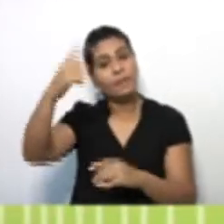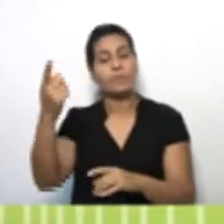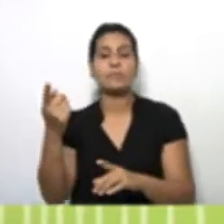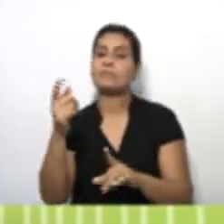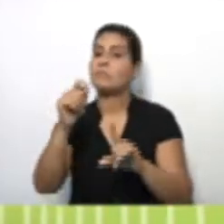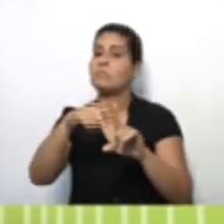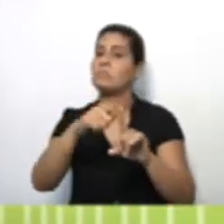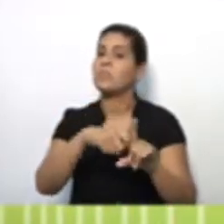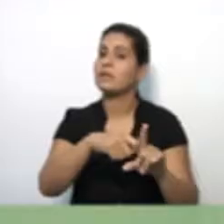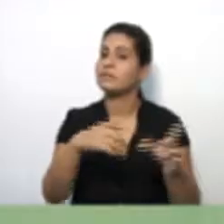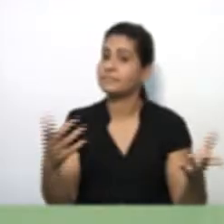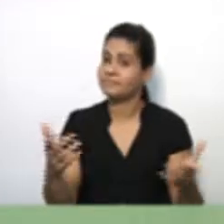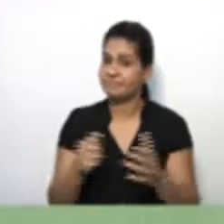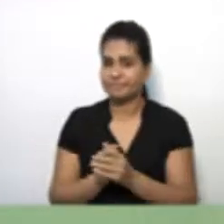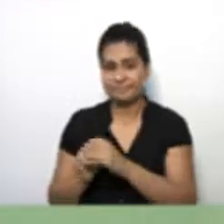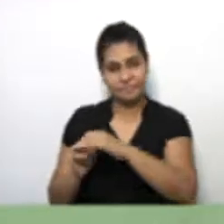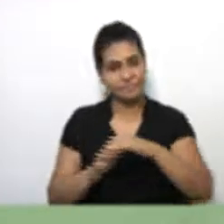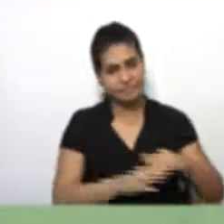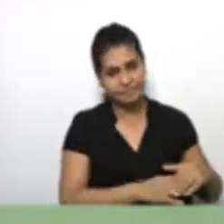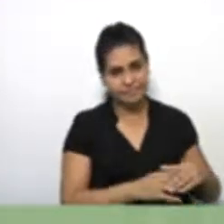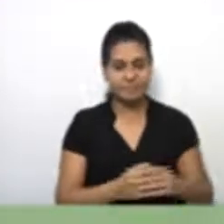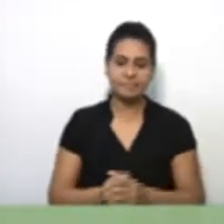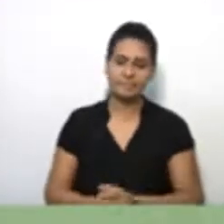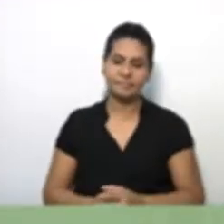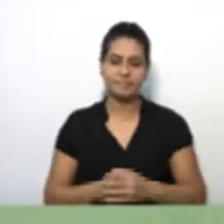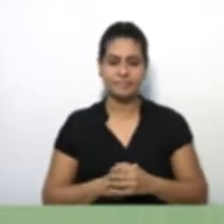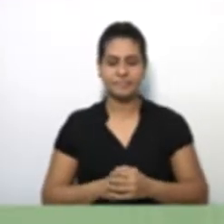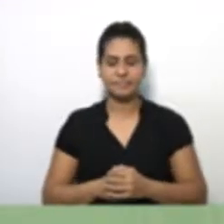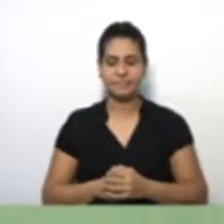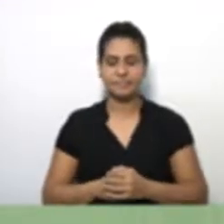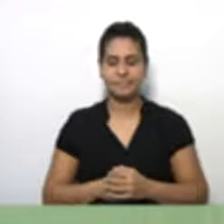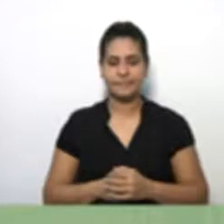época. Essa aqui. Vamos para mais uma evolução aqui do pensamento?